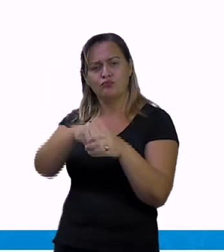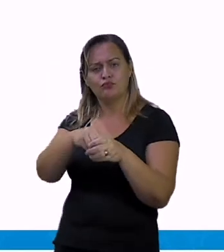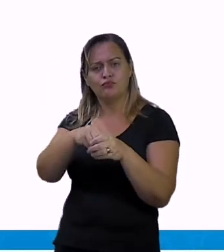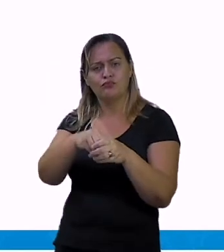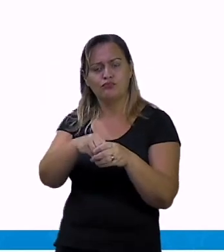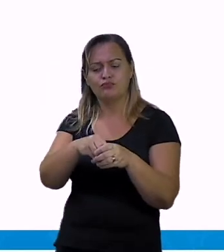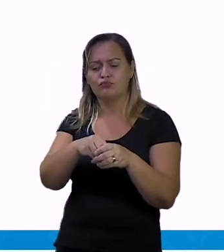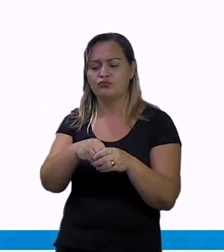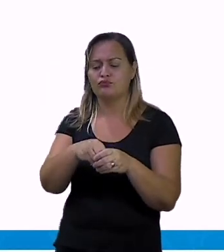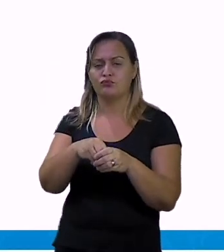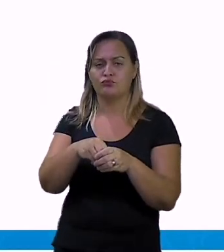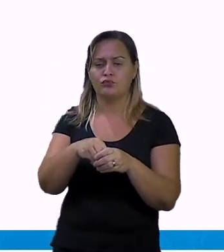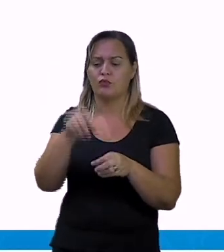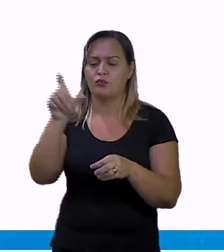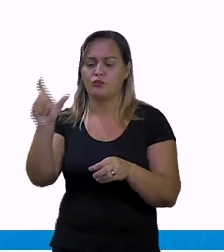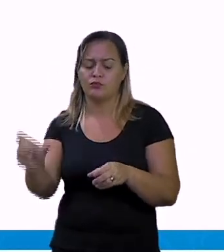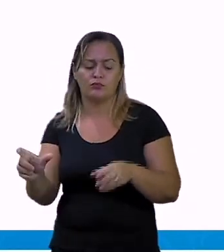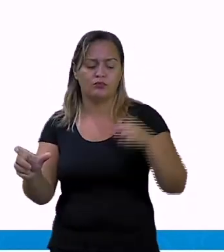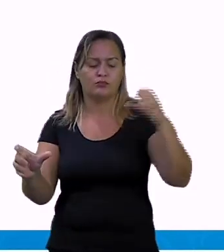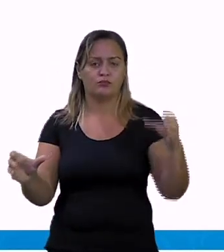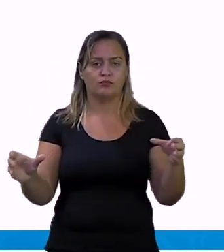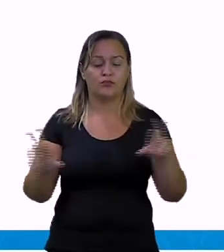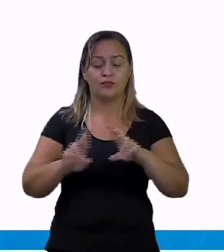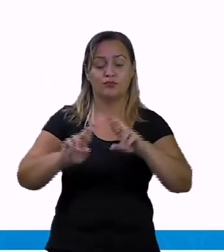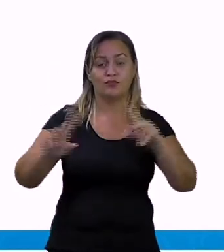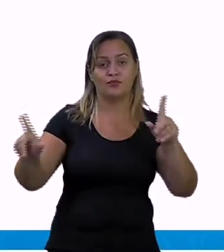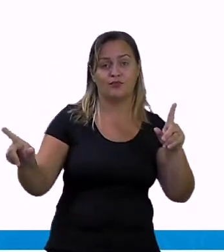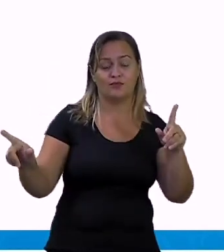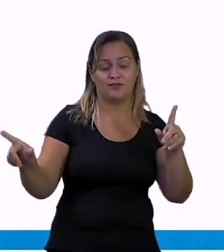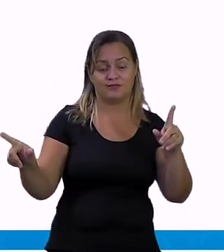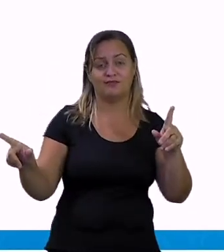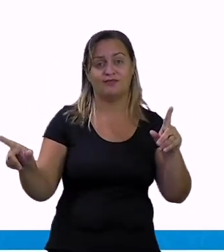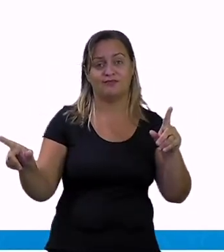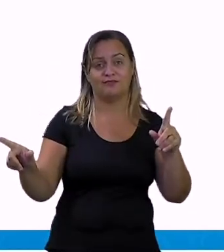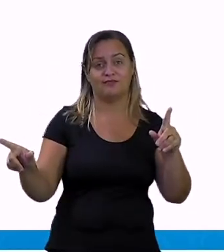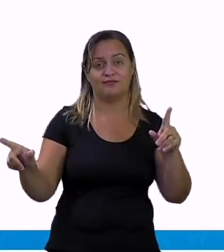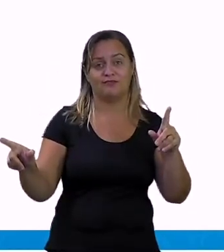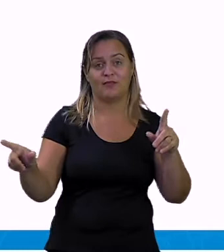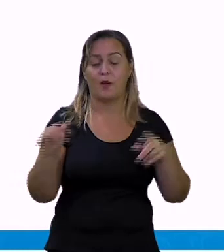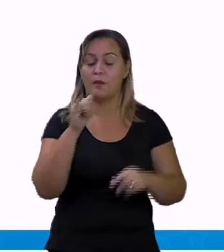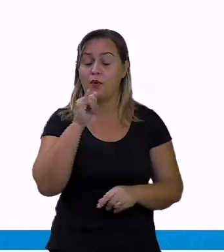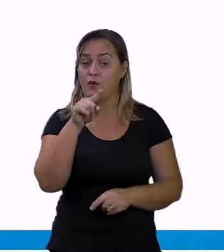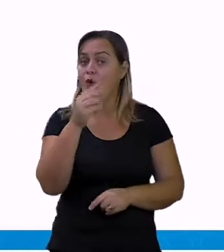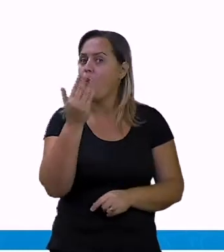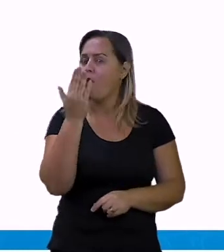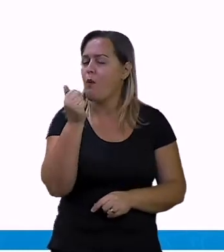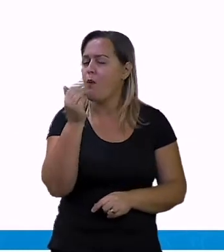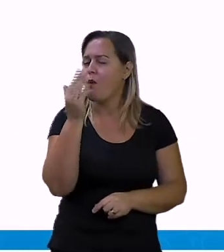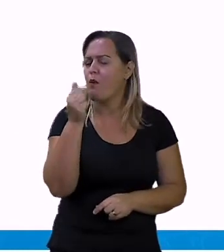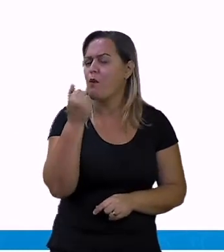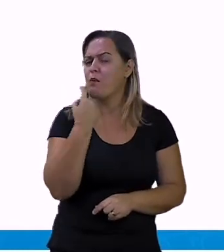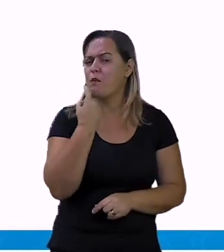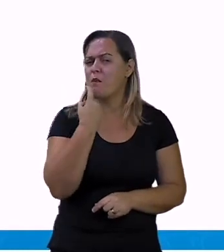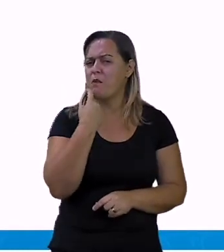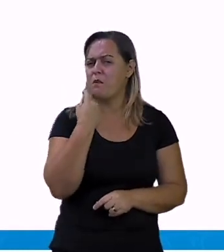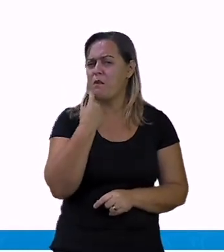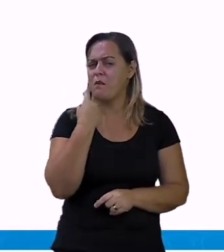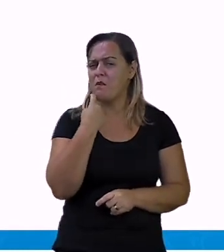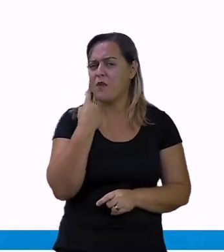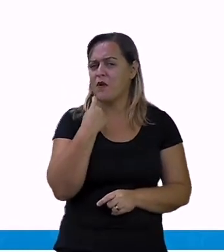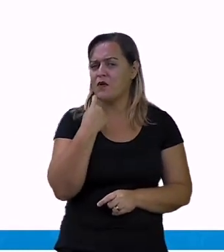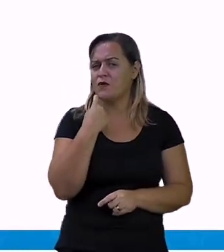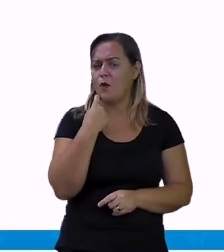forma tranquila. E aí? Quando você come um peixe e consegue perceber a